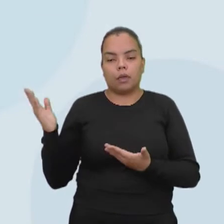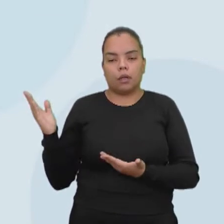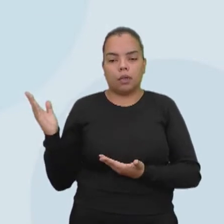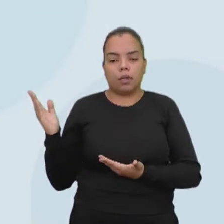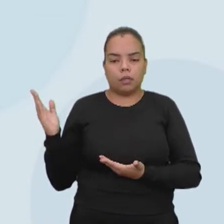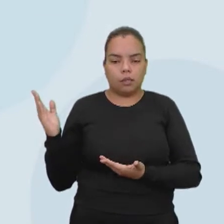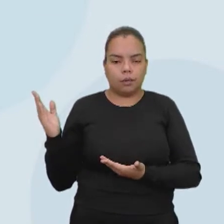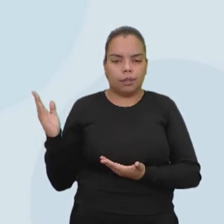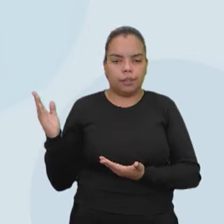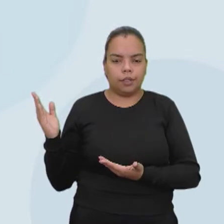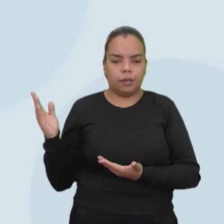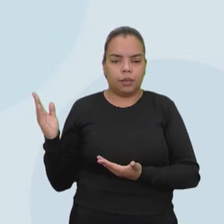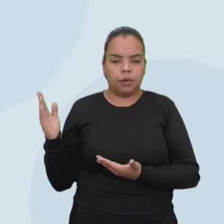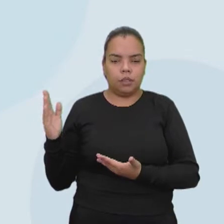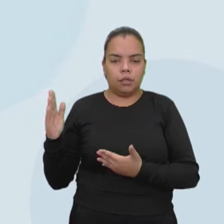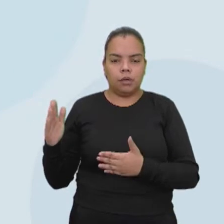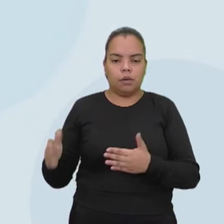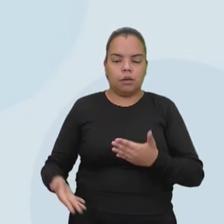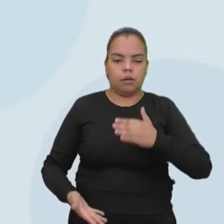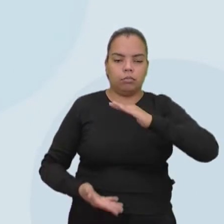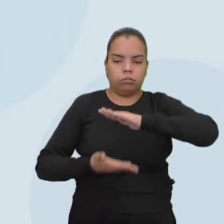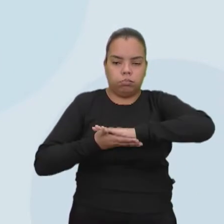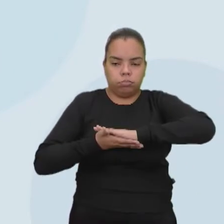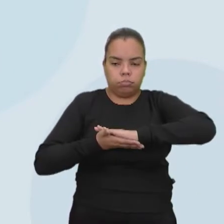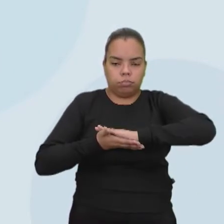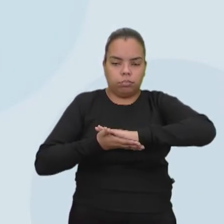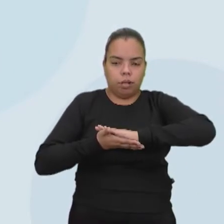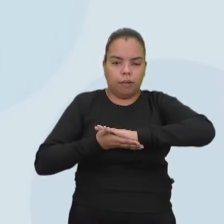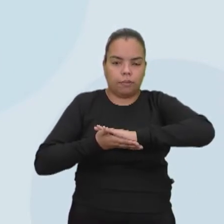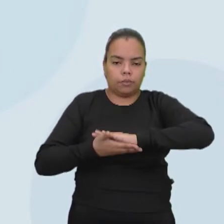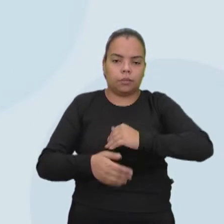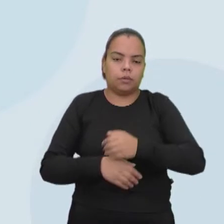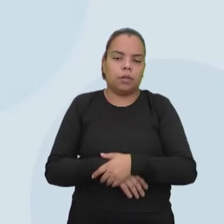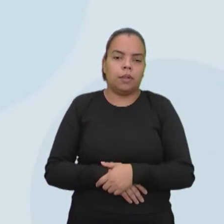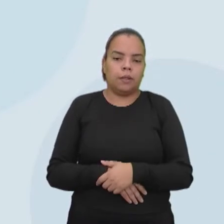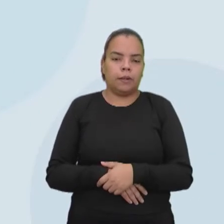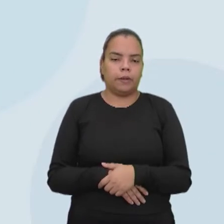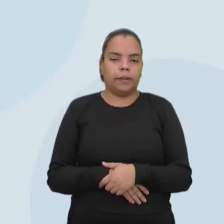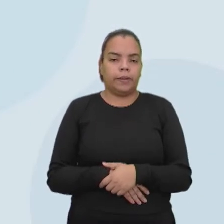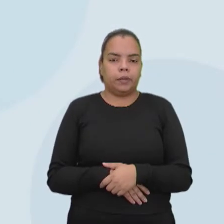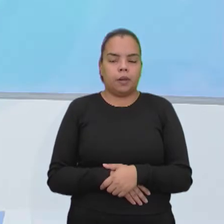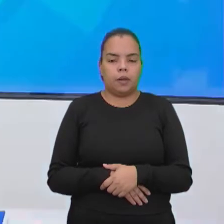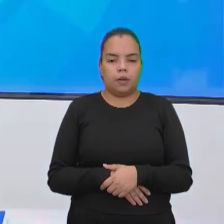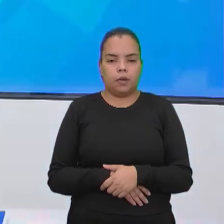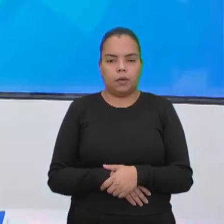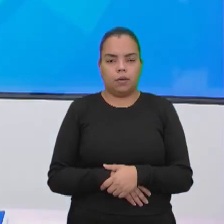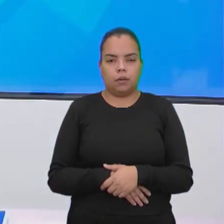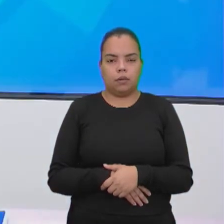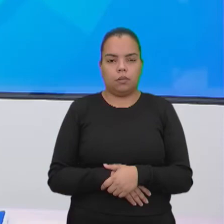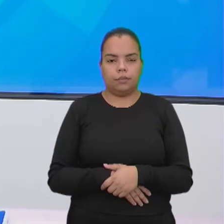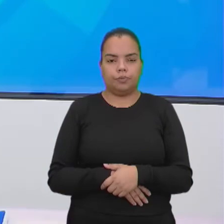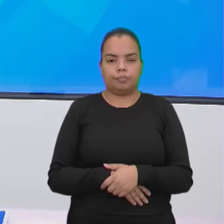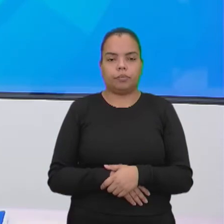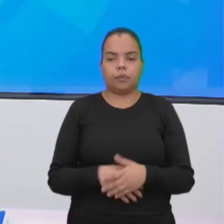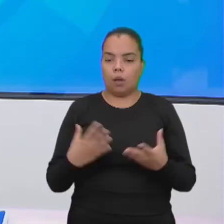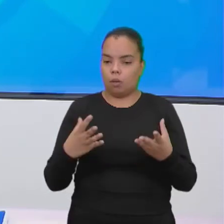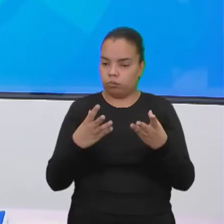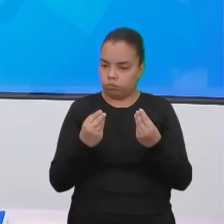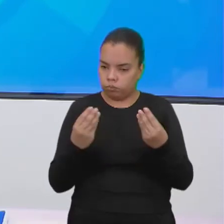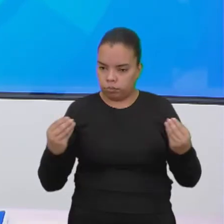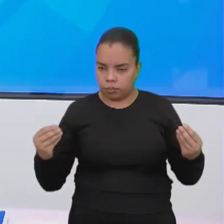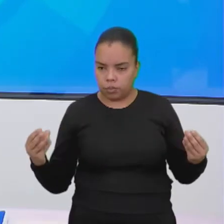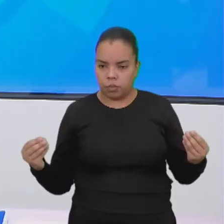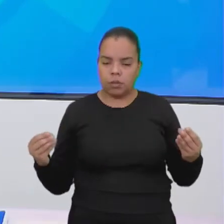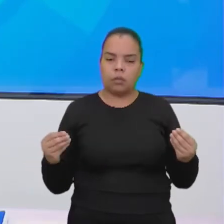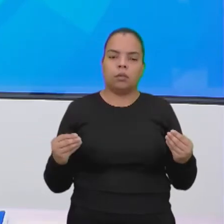né, a palavra é bem correta aí para esse tipo de rocha, né, conglomerado, né, é um monte aí de